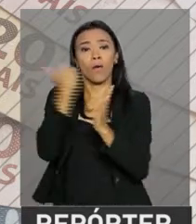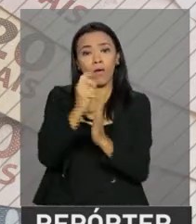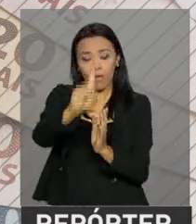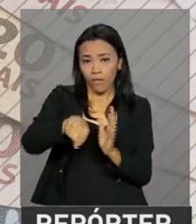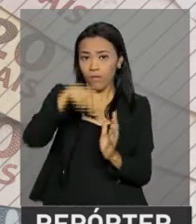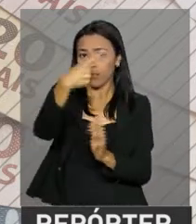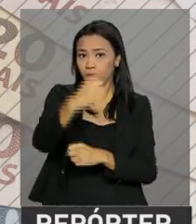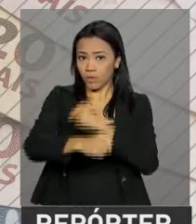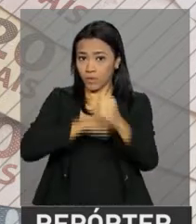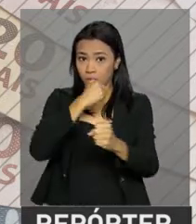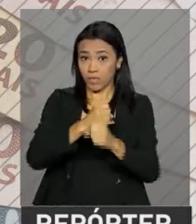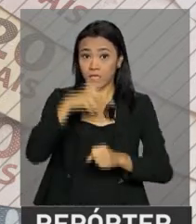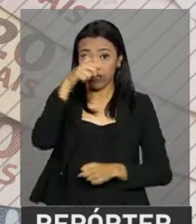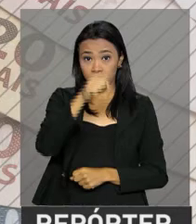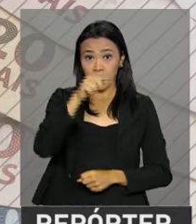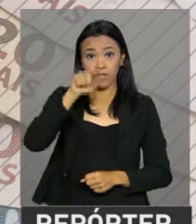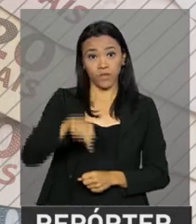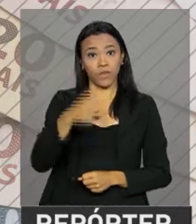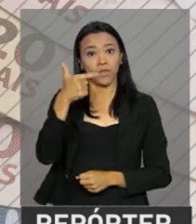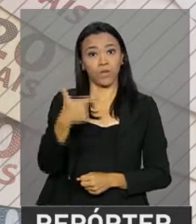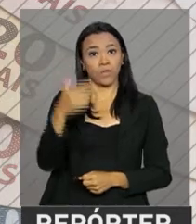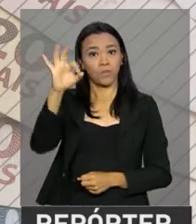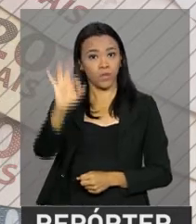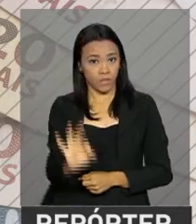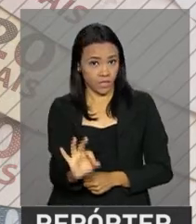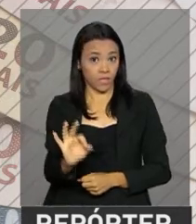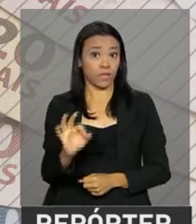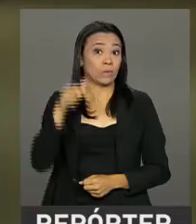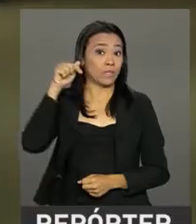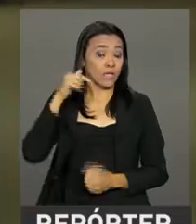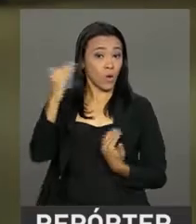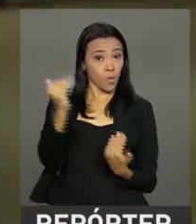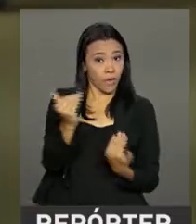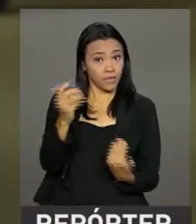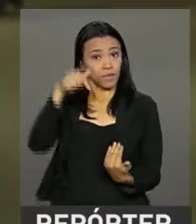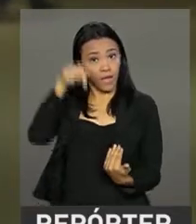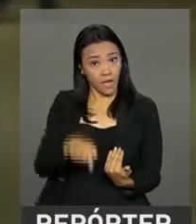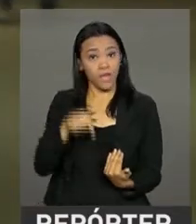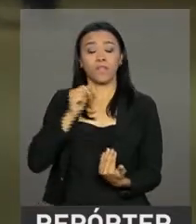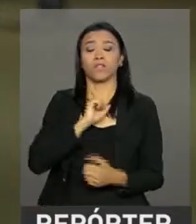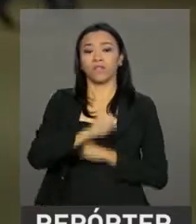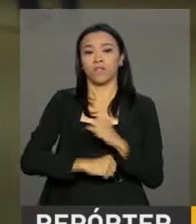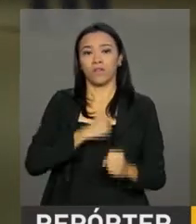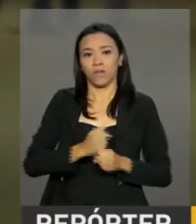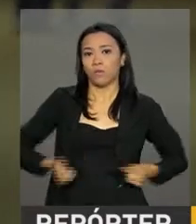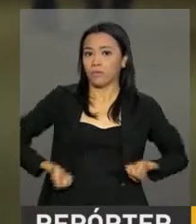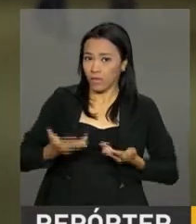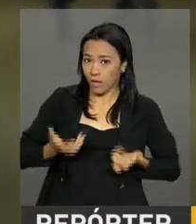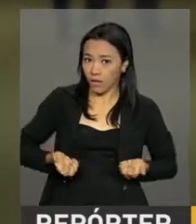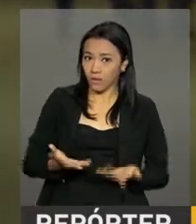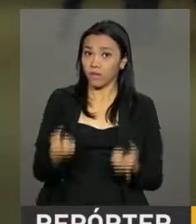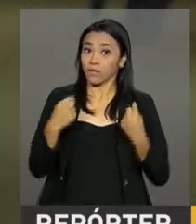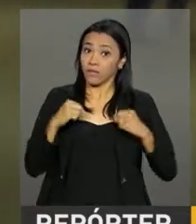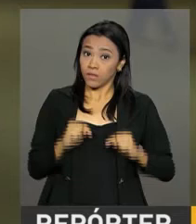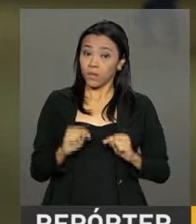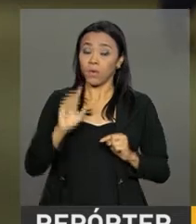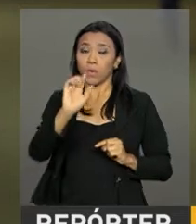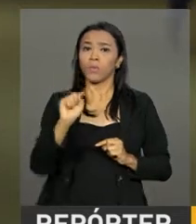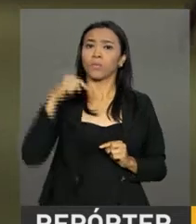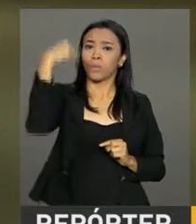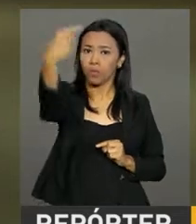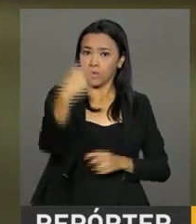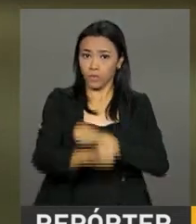vem 7,2 por cento em relação aos gastos deste ano pelo relatório final aprovado na comissão do orçamento do ano que vem